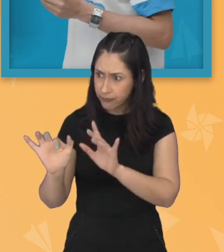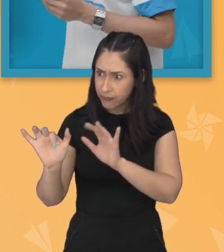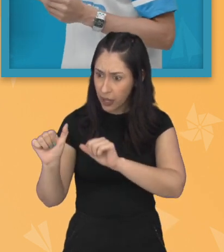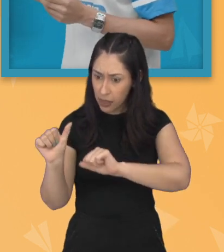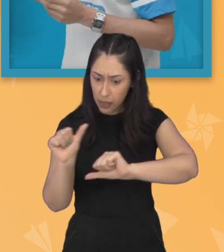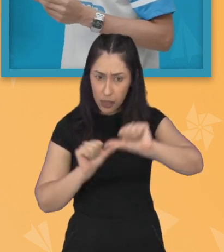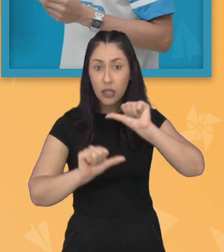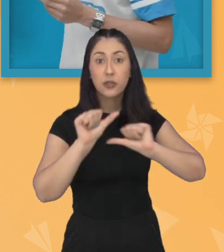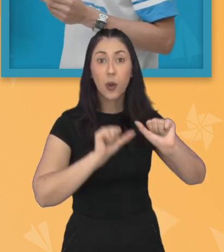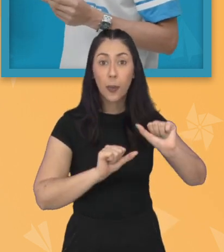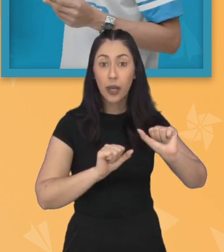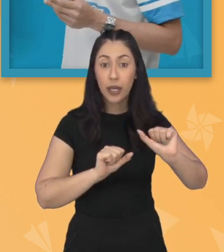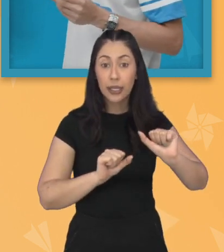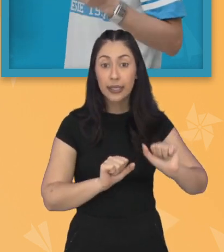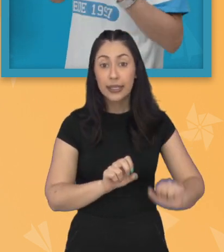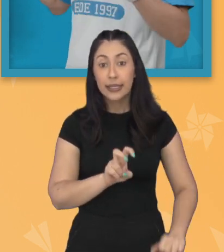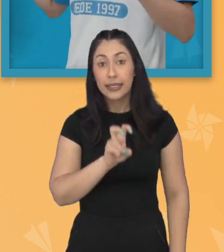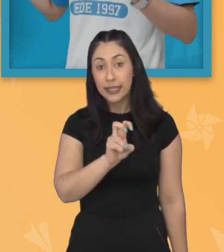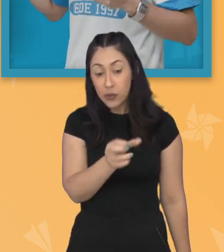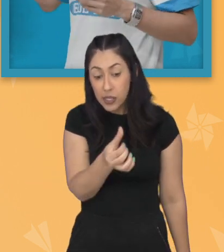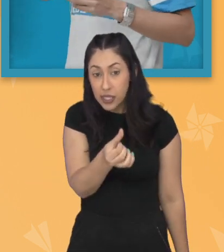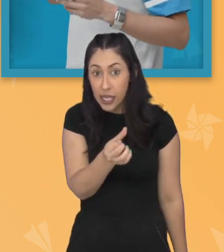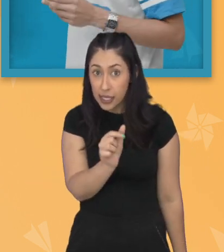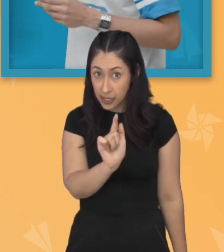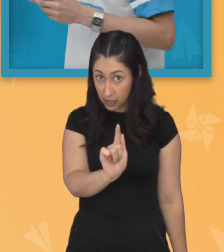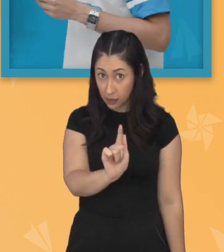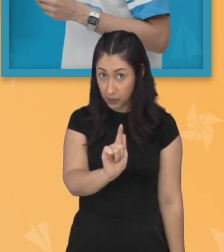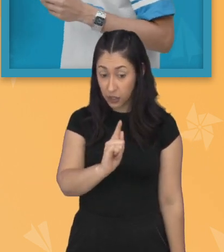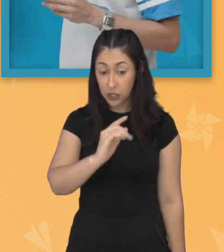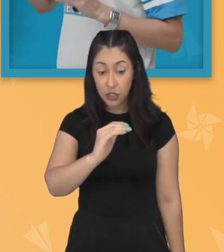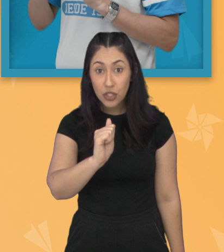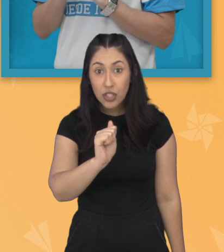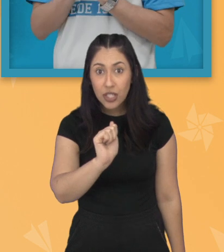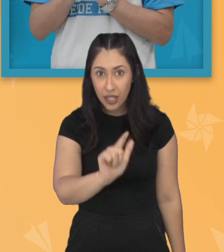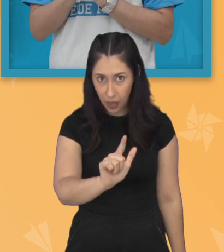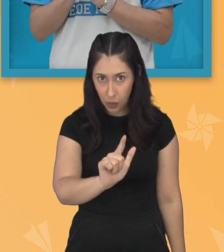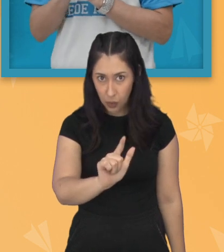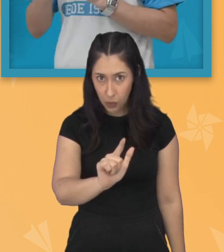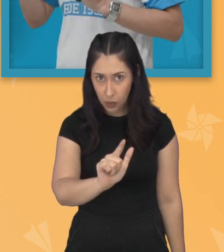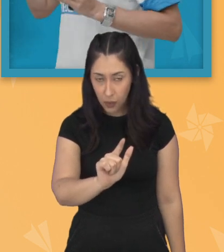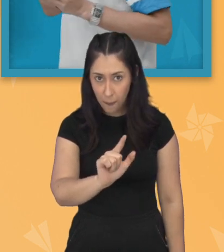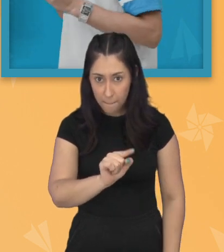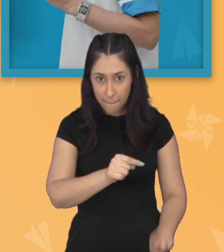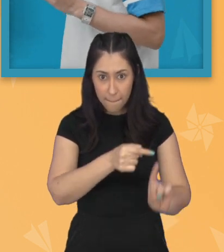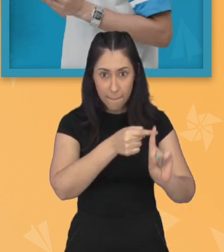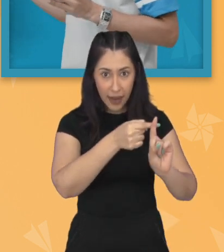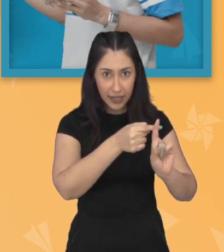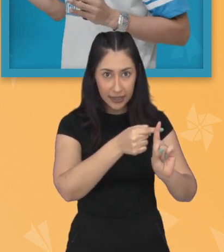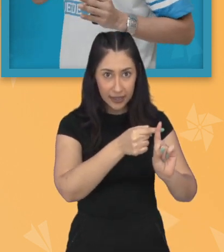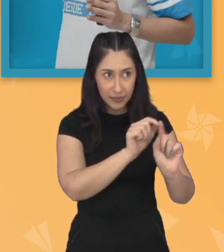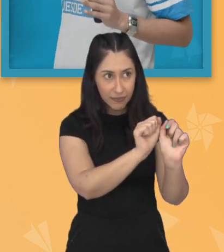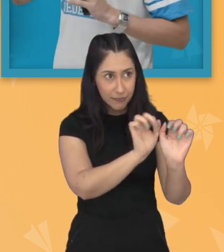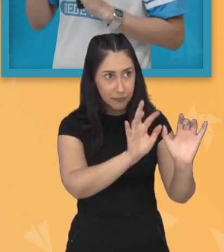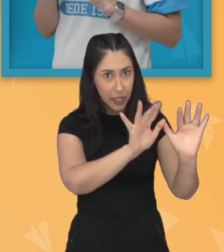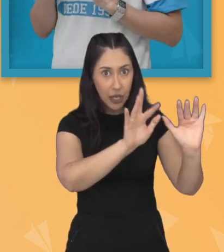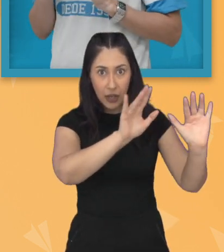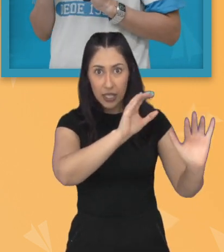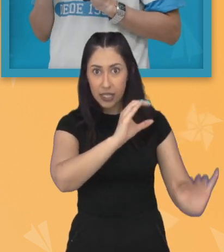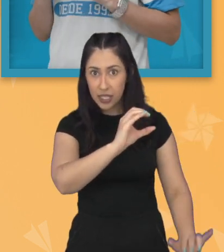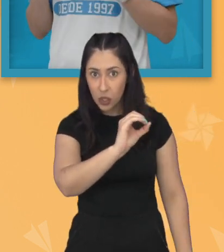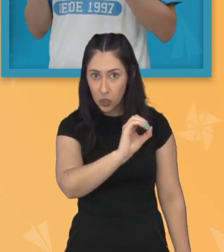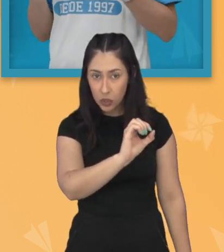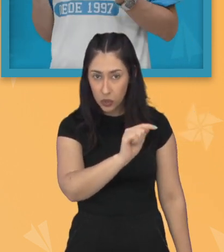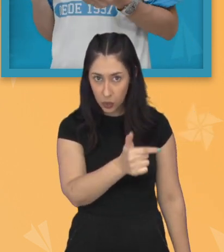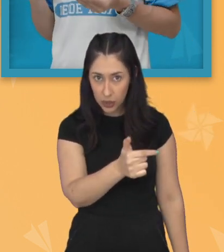gente somar esses 56 gramas de cal viva com mais os 44 gramas do gás carbônico, a gente vai obter os 100 gramas de